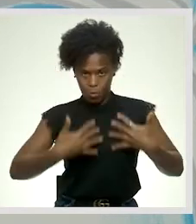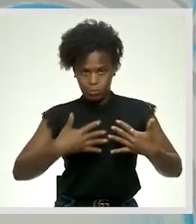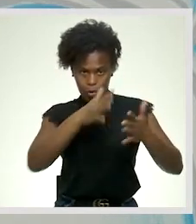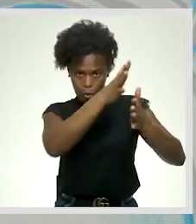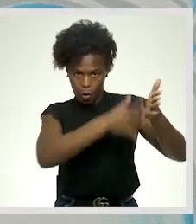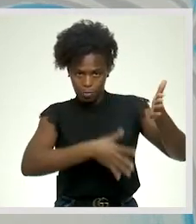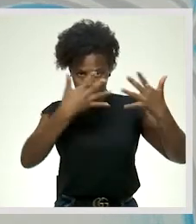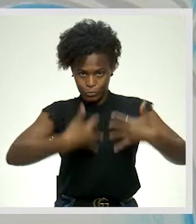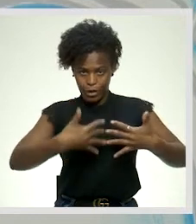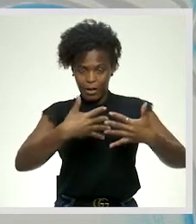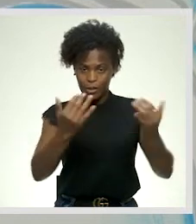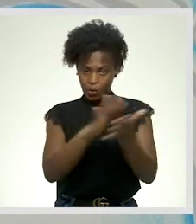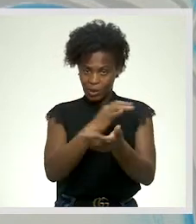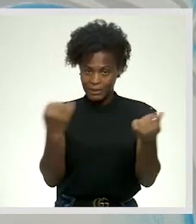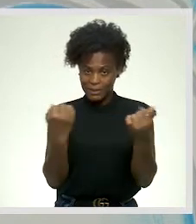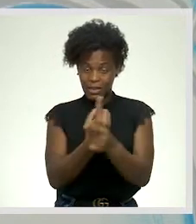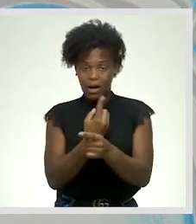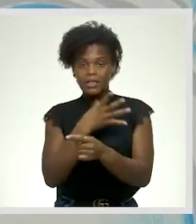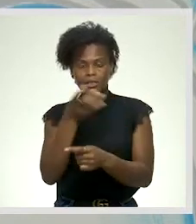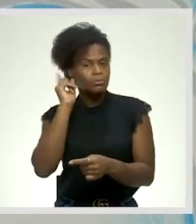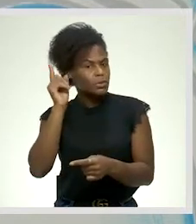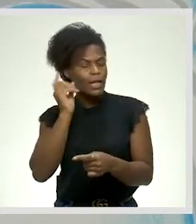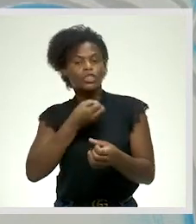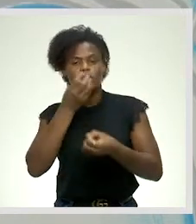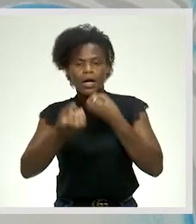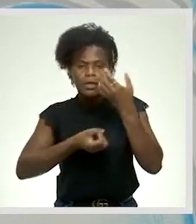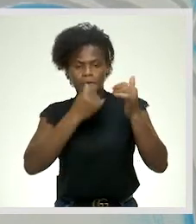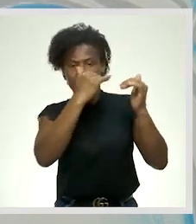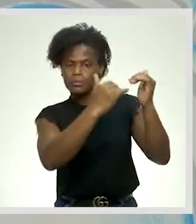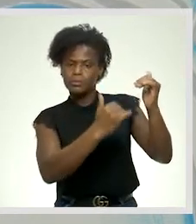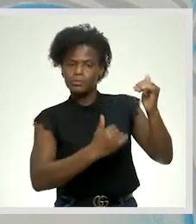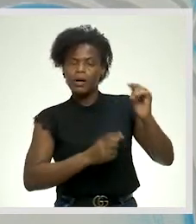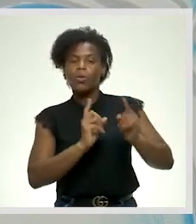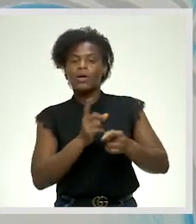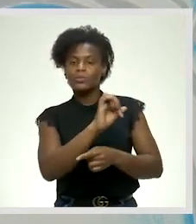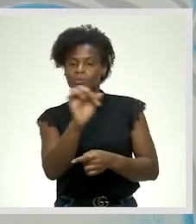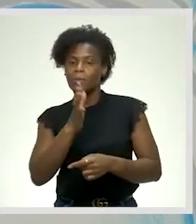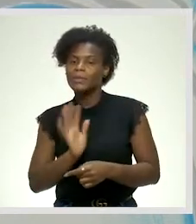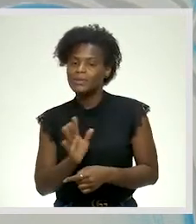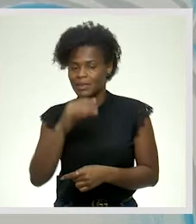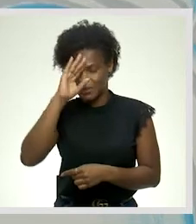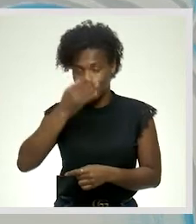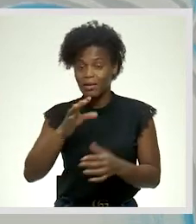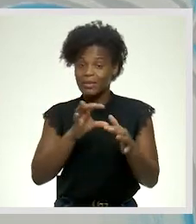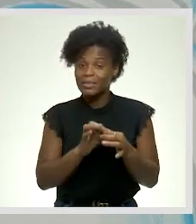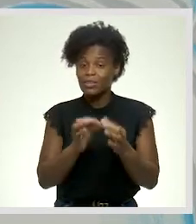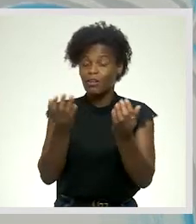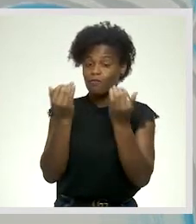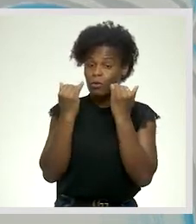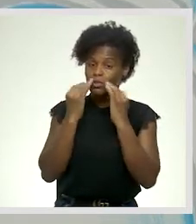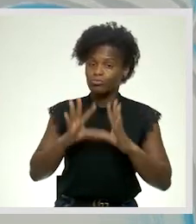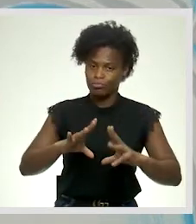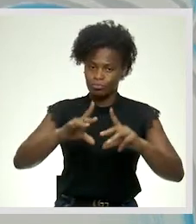da notícia é importante para trazer em detalhes aquilo que você precisa saber em relação a uma informação bem